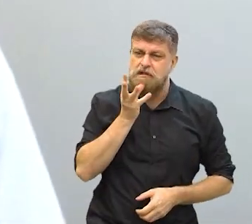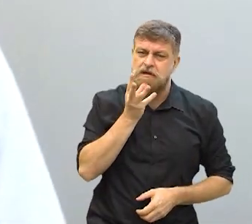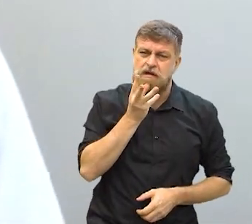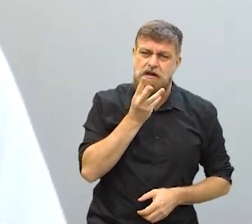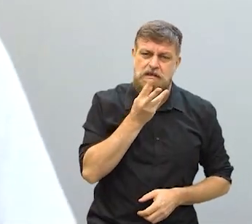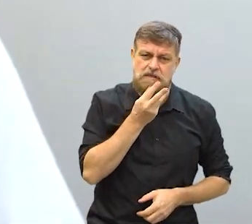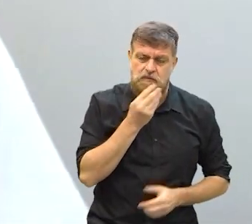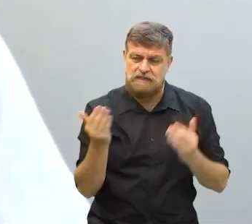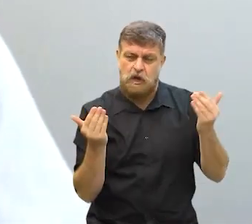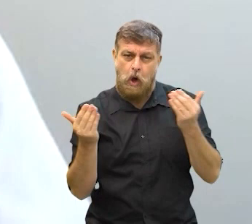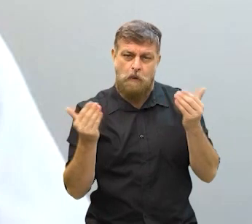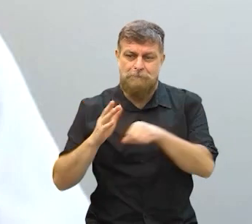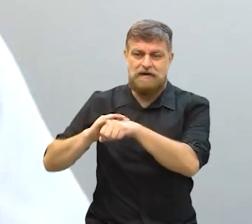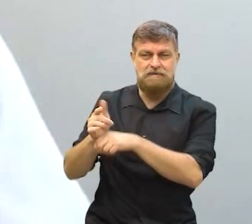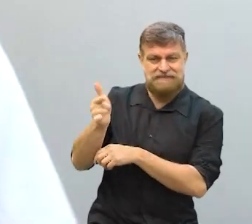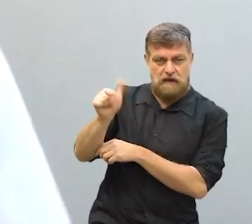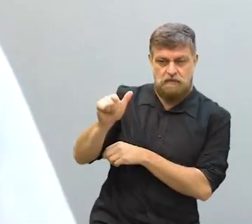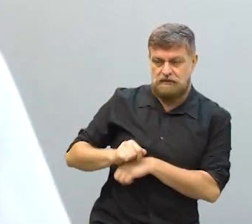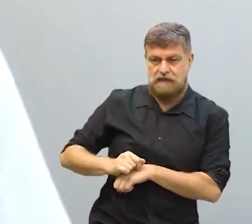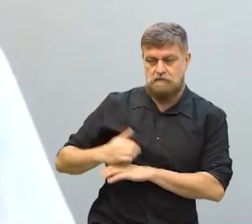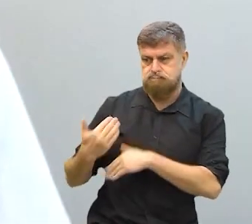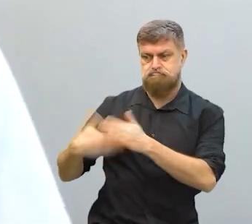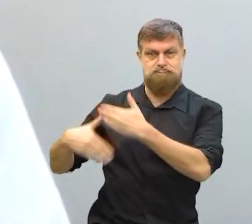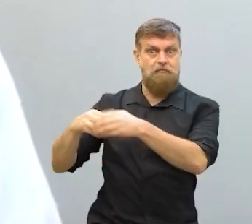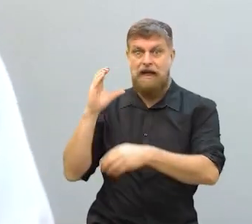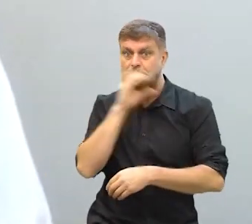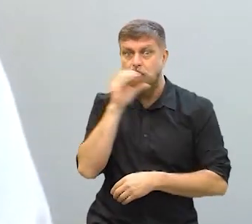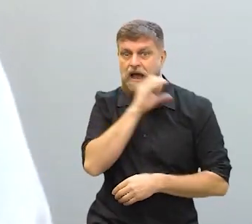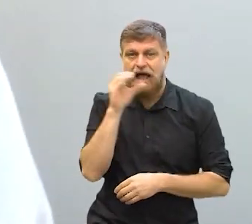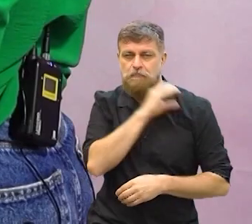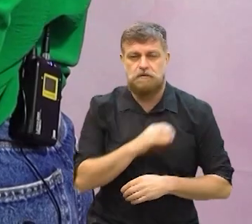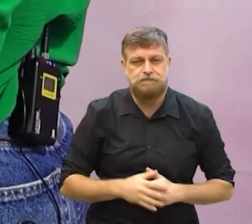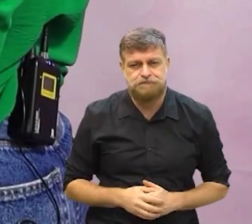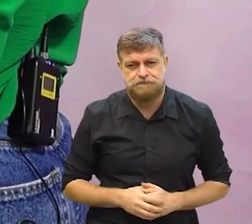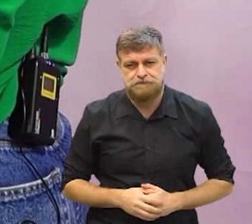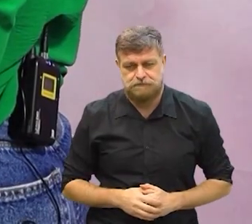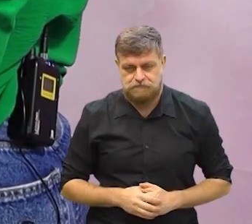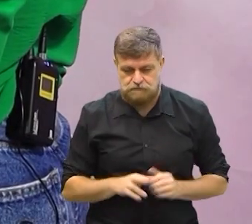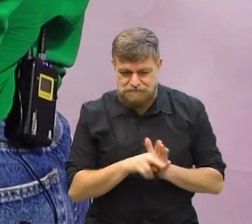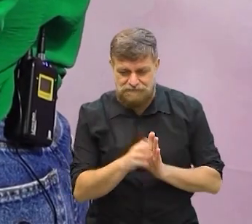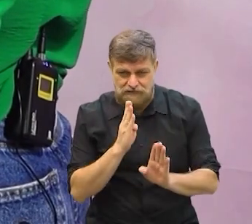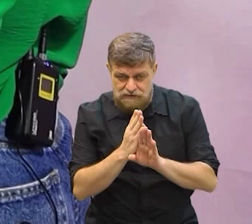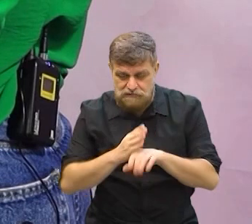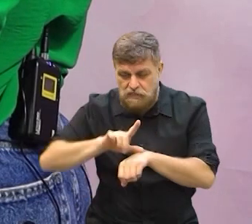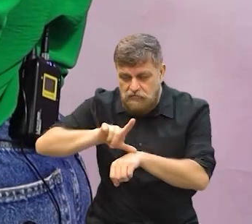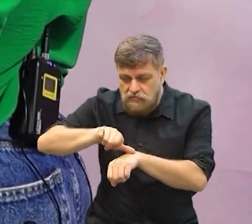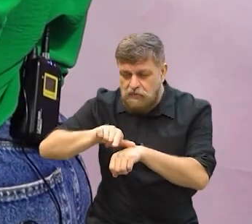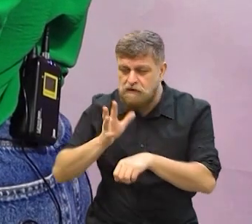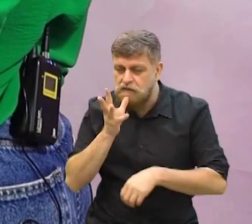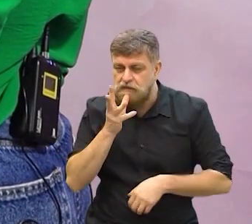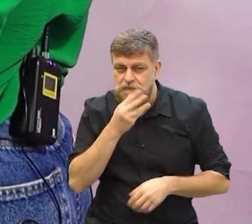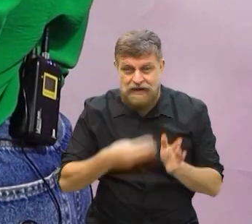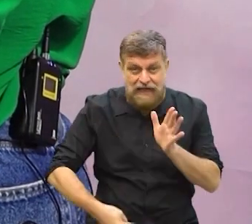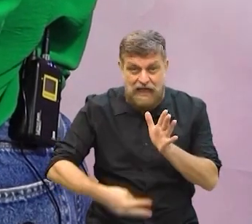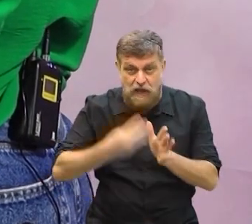não é uma doença comparável com outras que na sua evolução tem uma evolução muito mais rápida. esse diagnóstico tardio faz com que ele